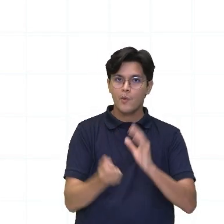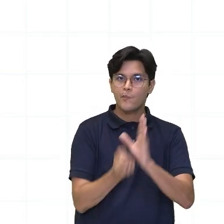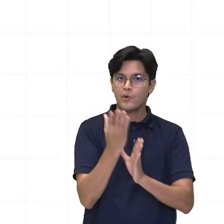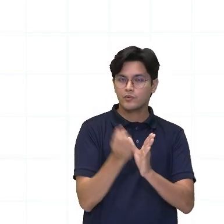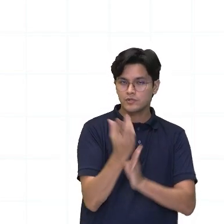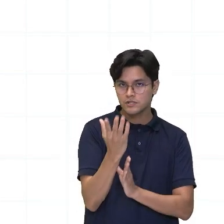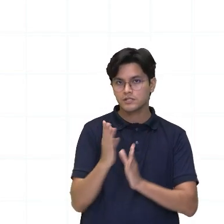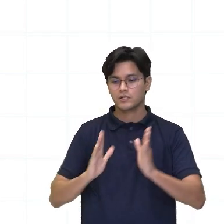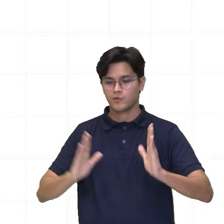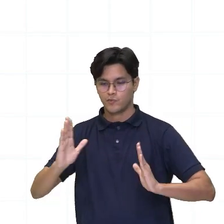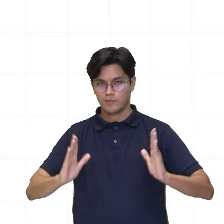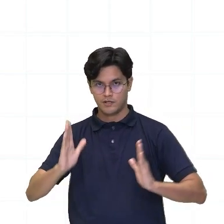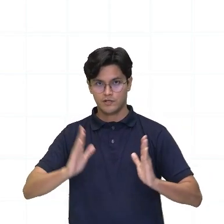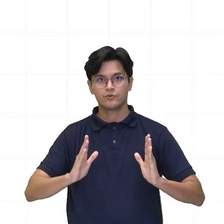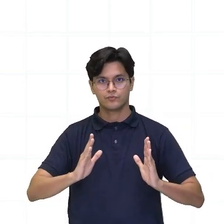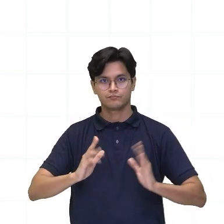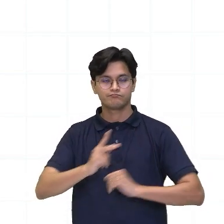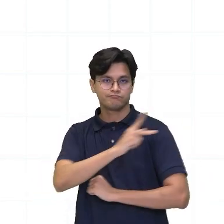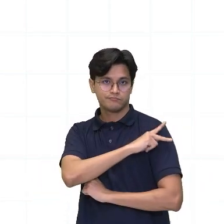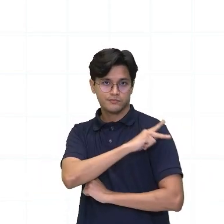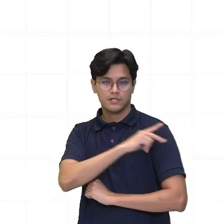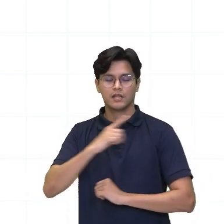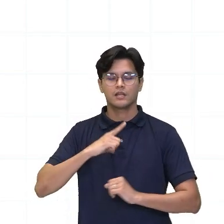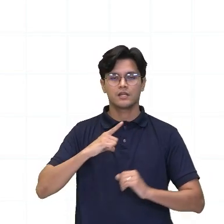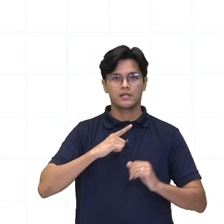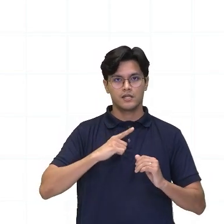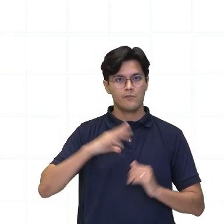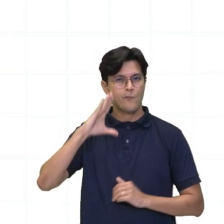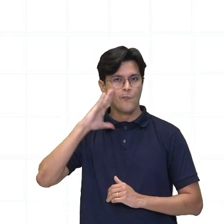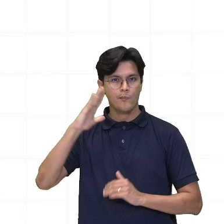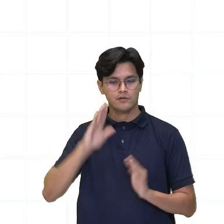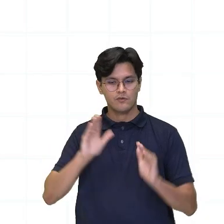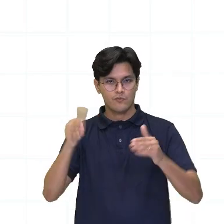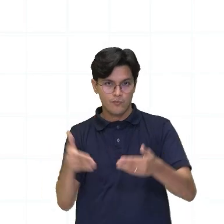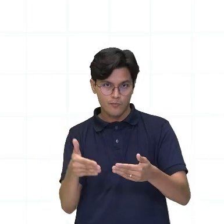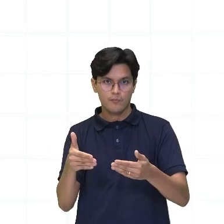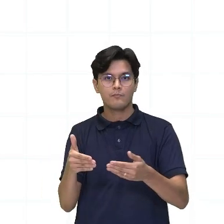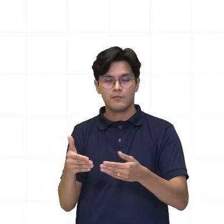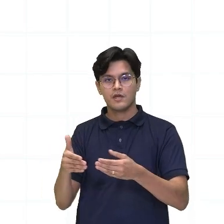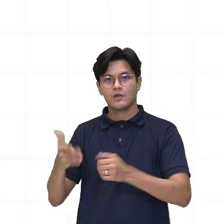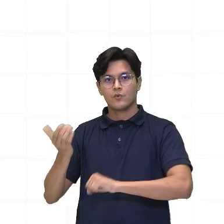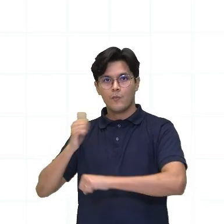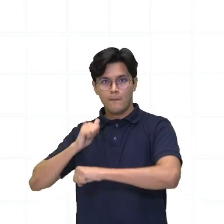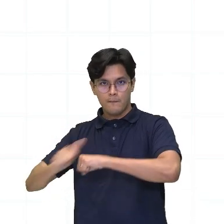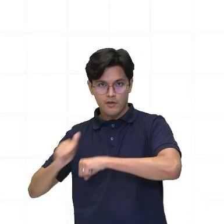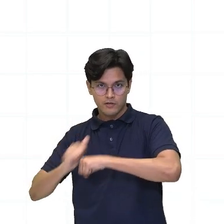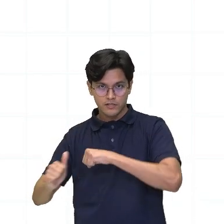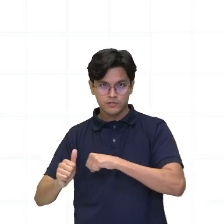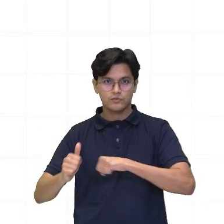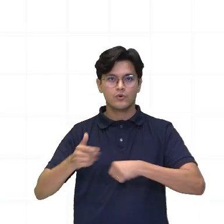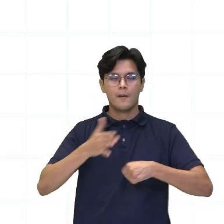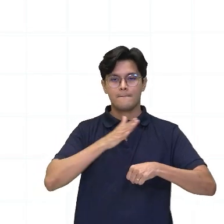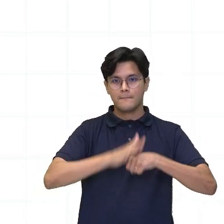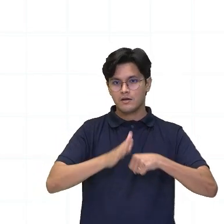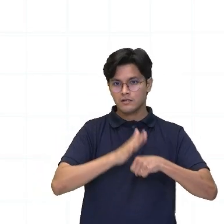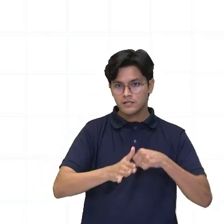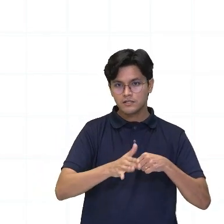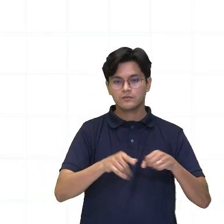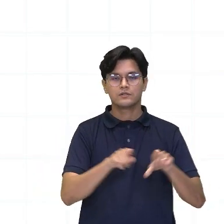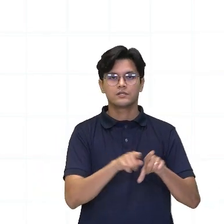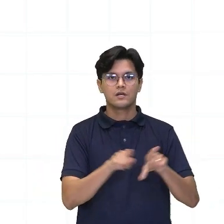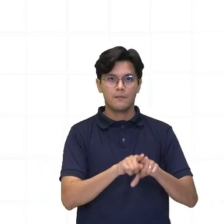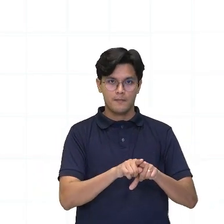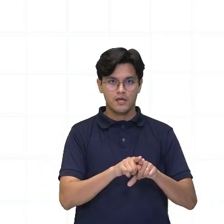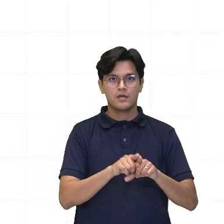cronológicos da pré-história, com destaque para os períodos Paleolítico, Neolítico e, Esse aí são os